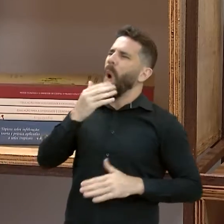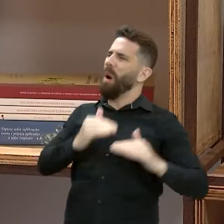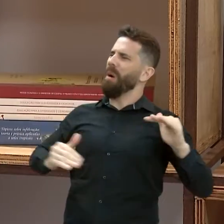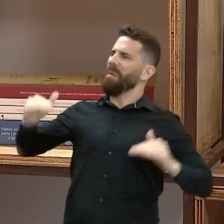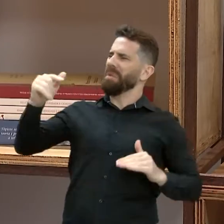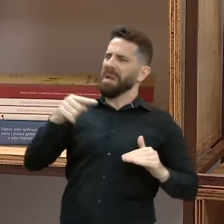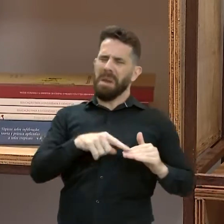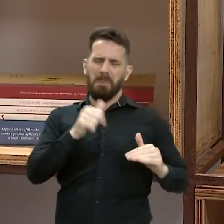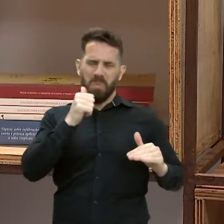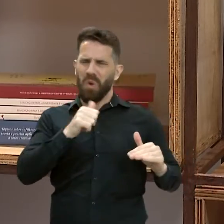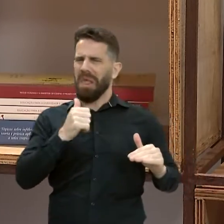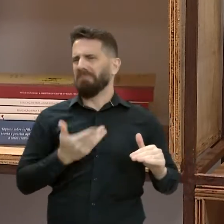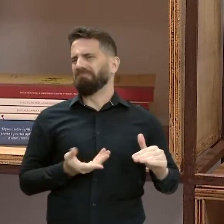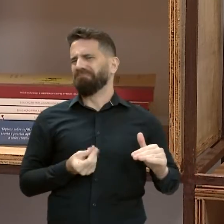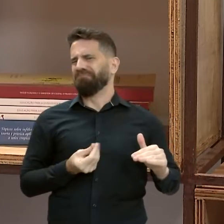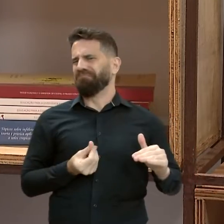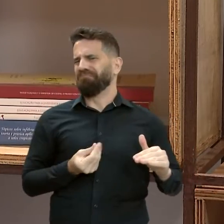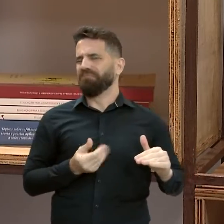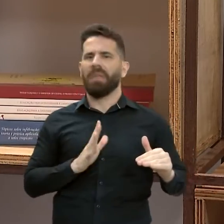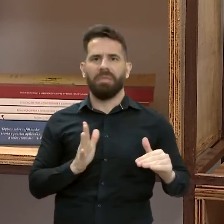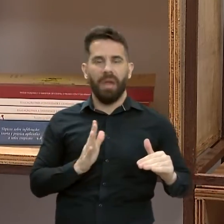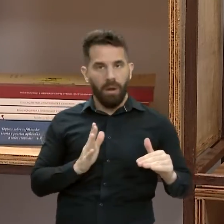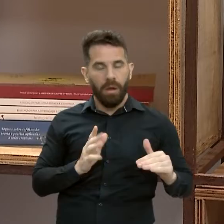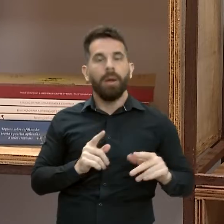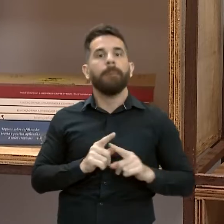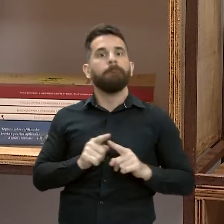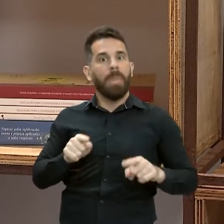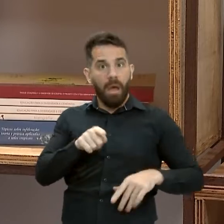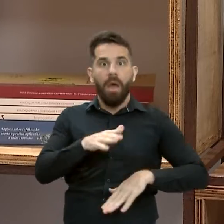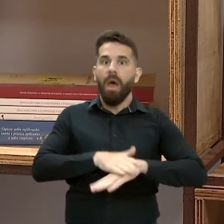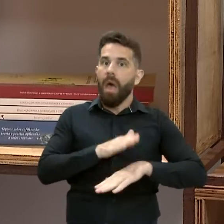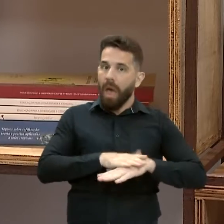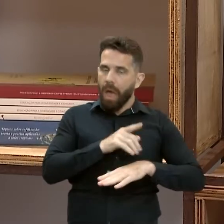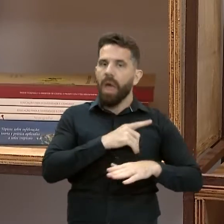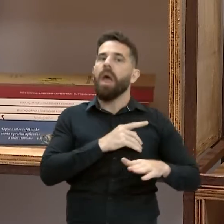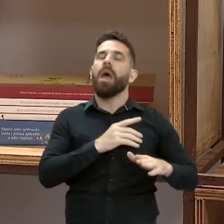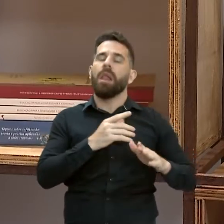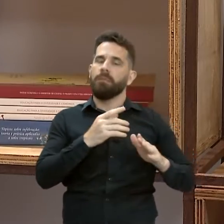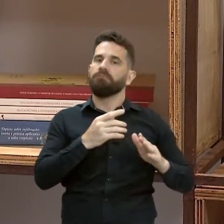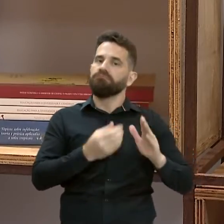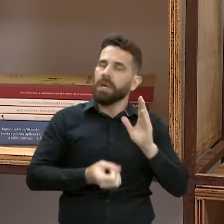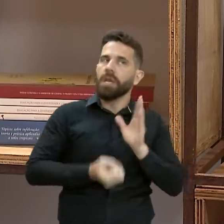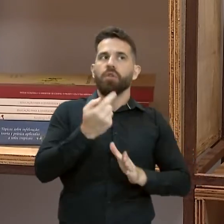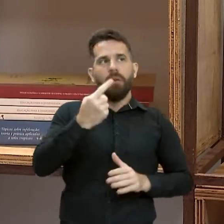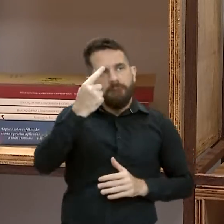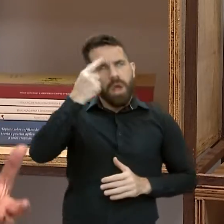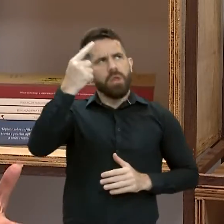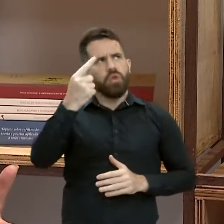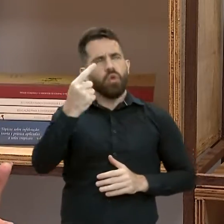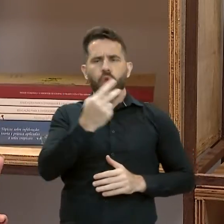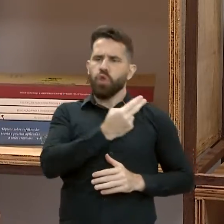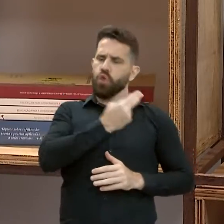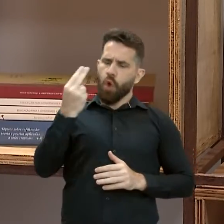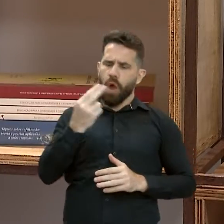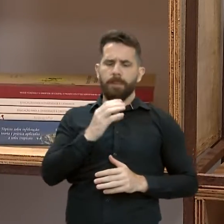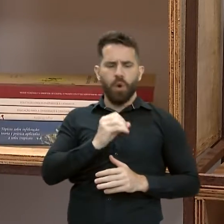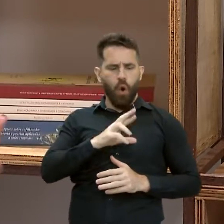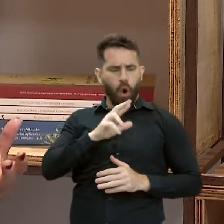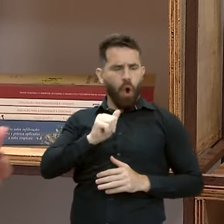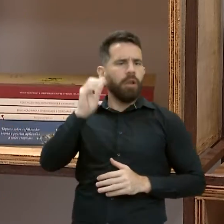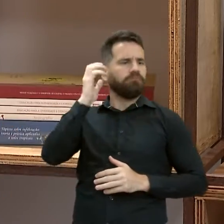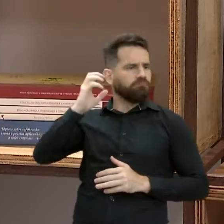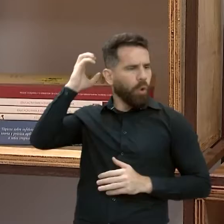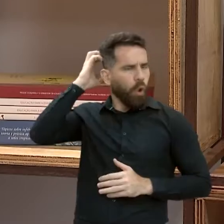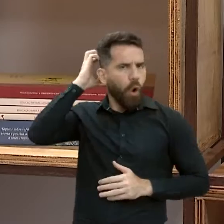cria o pseudônimo, mas ela cria essa identidade, Cora Coralina, escritora que colocou Goiás para além de